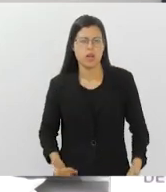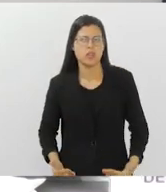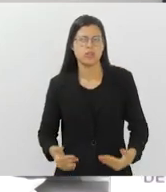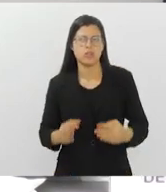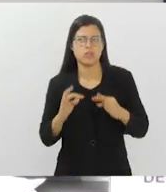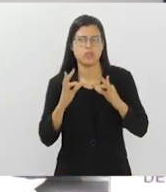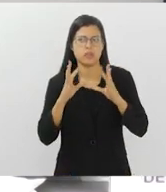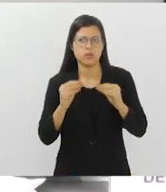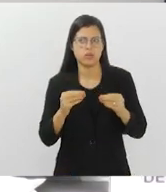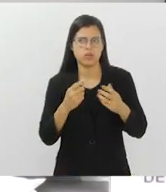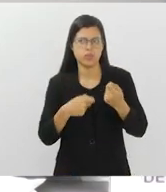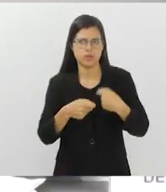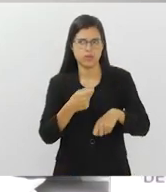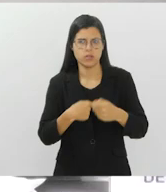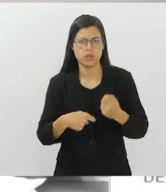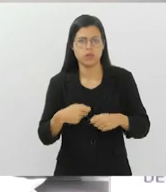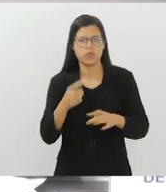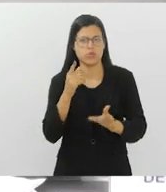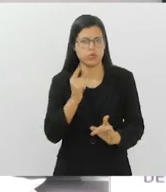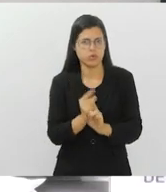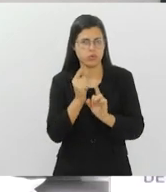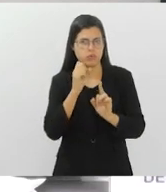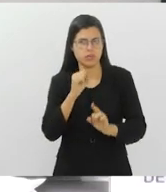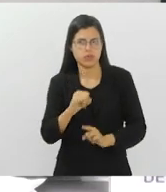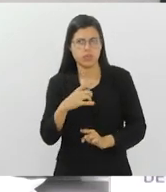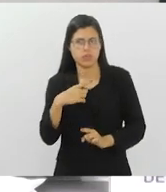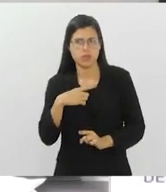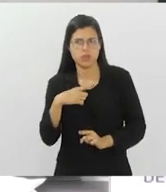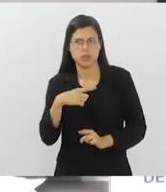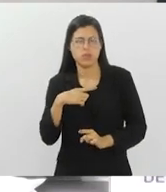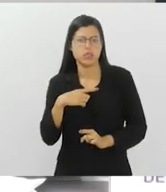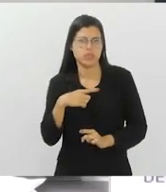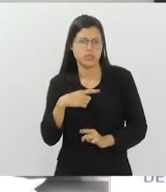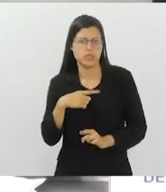nós vamos descobrir se tem prejuízo ou se não tem.